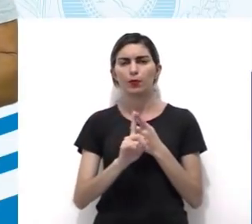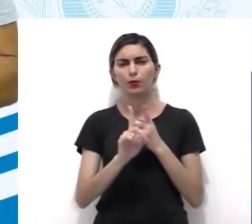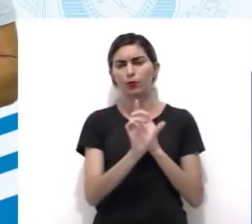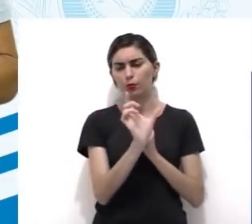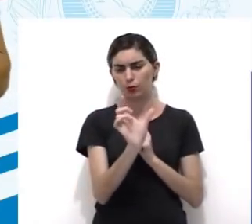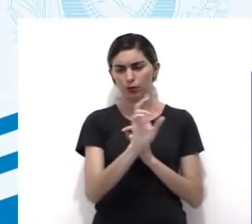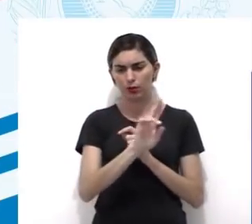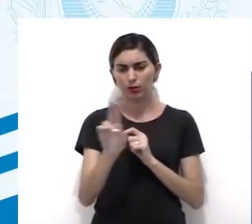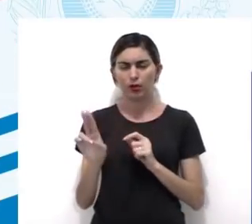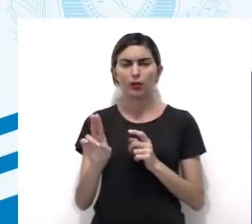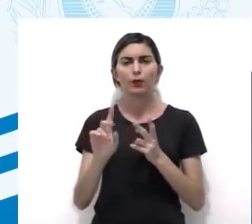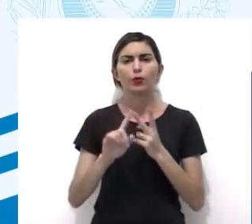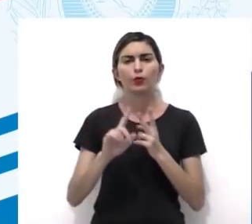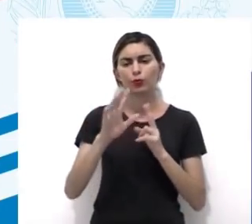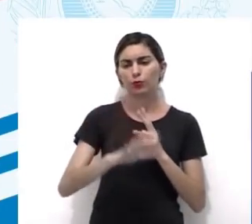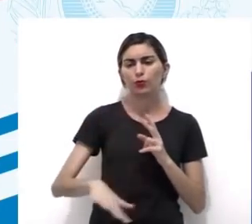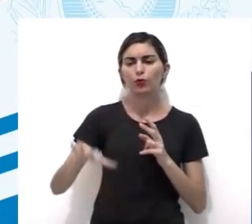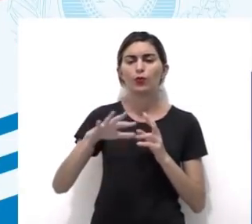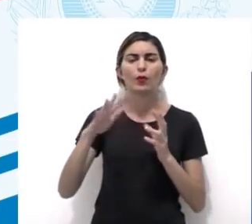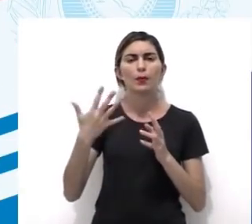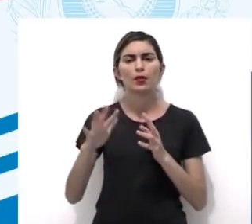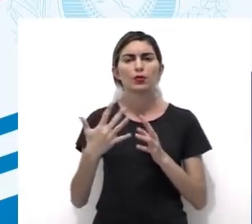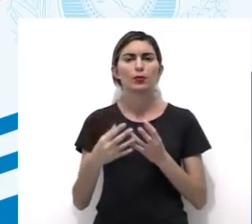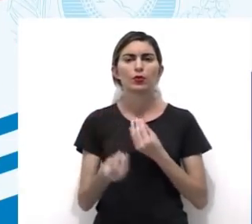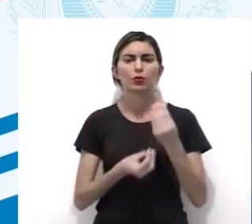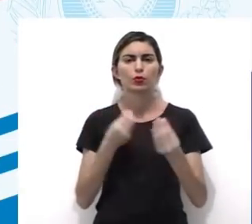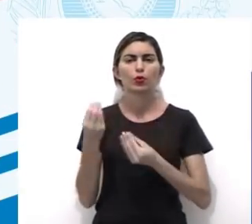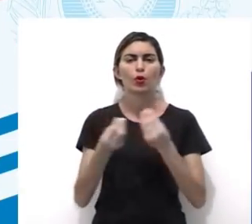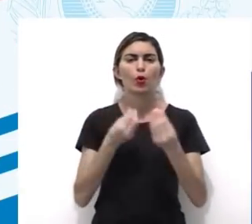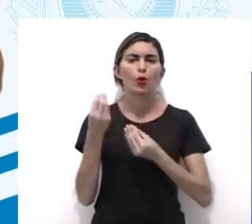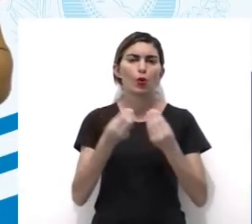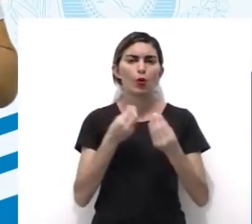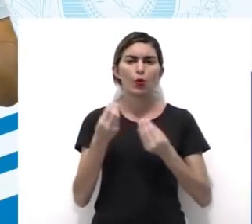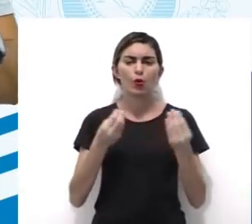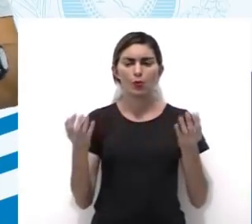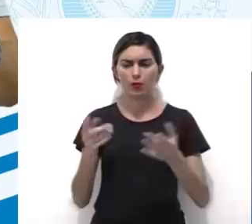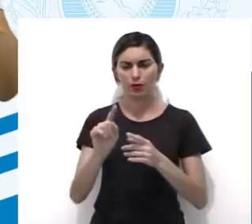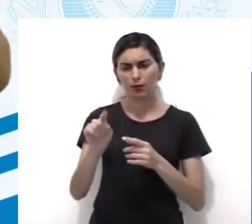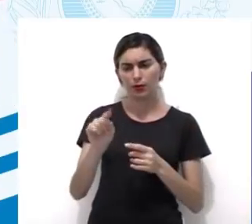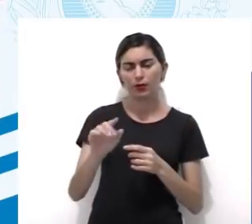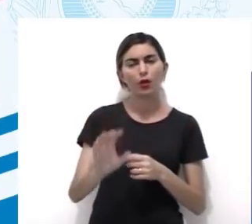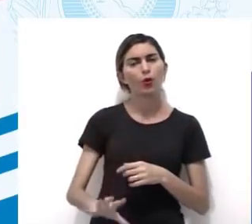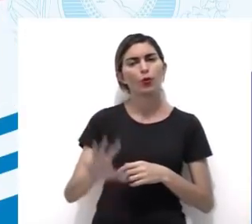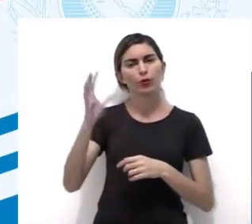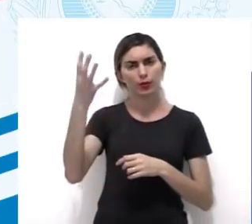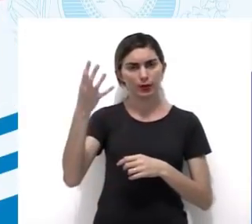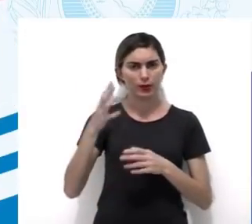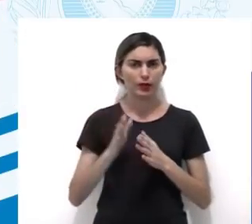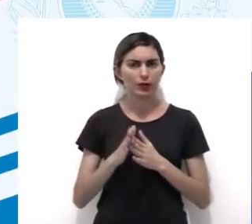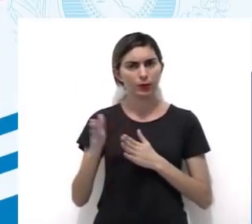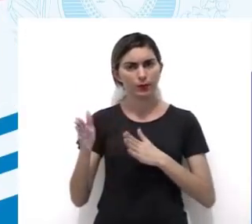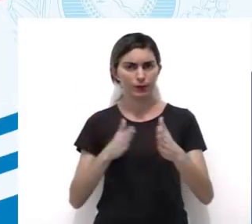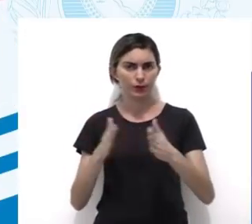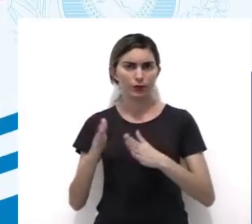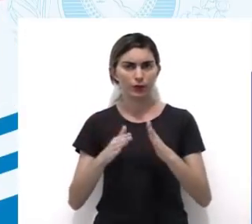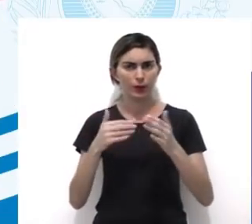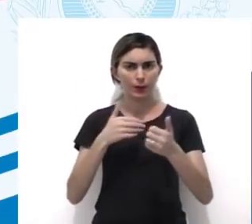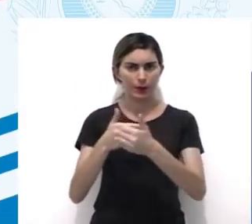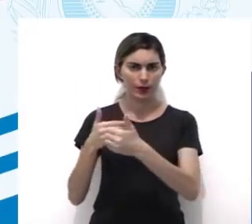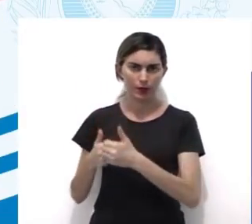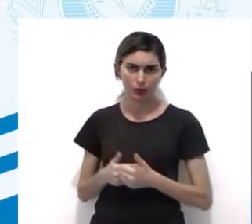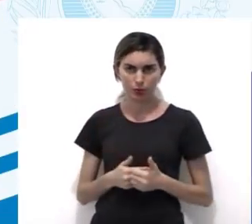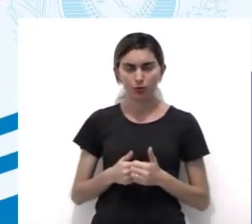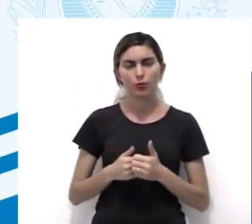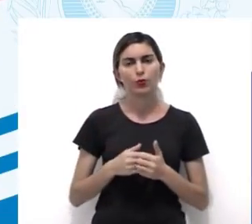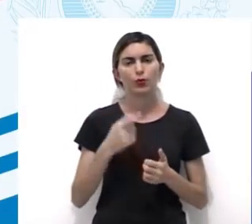si só, ele já diz mais ou menos como é que as coisas estão ali acontecendo de certa forma próximas,